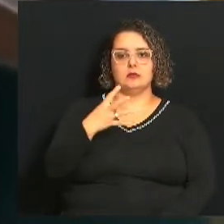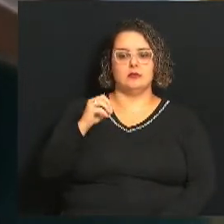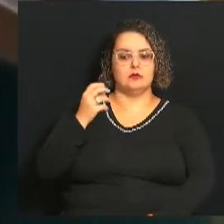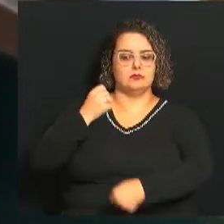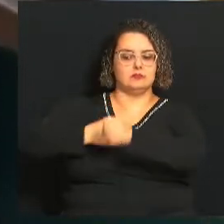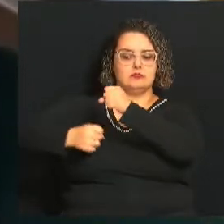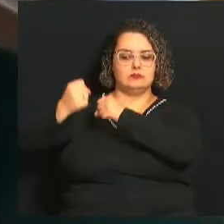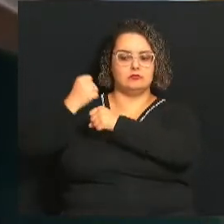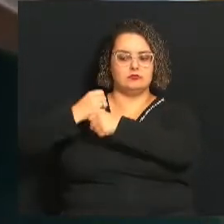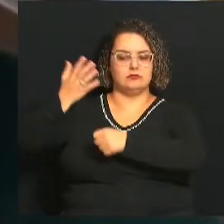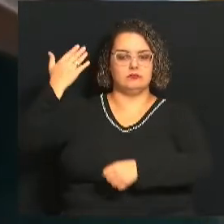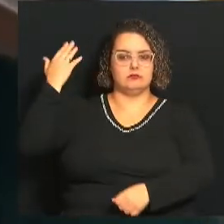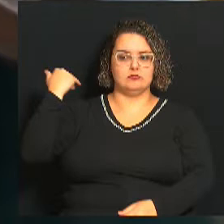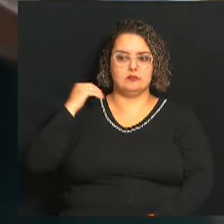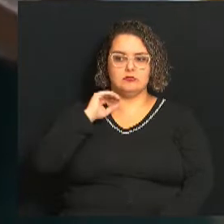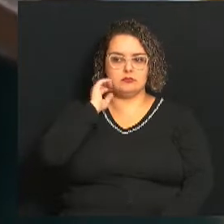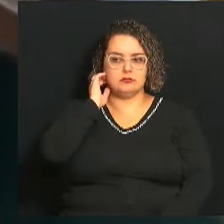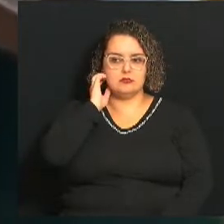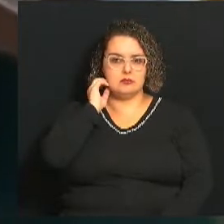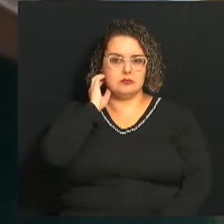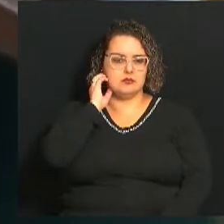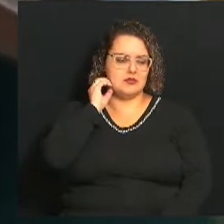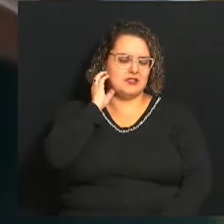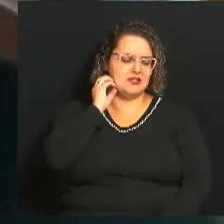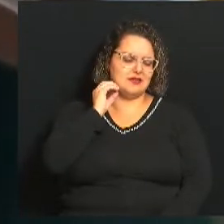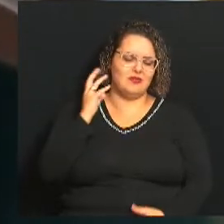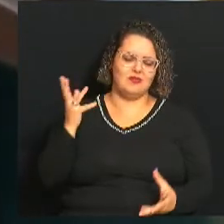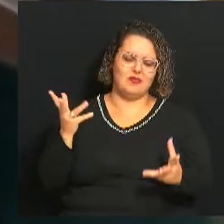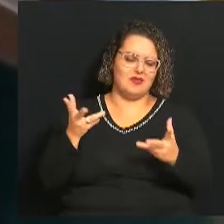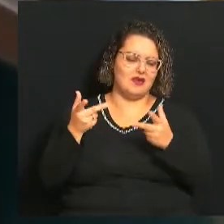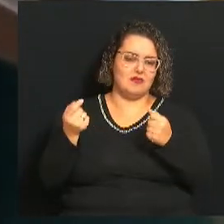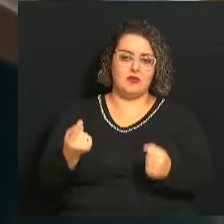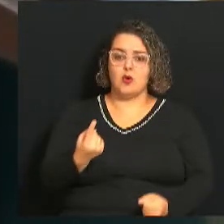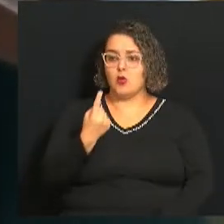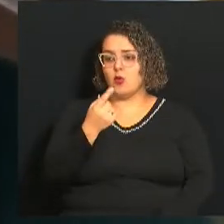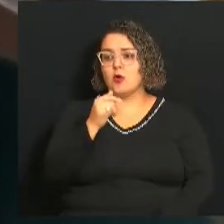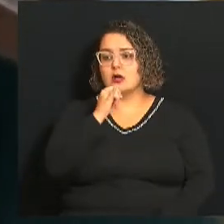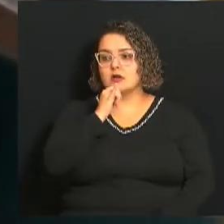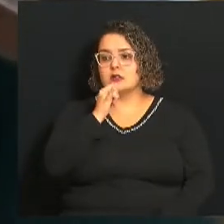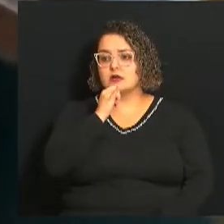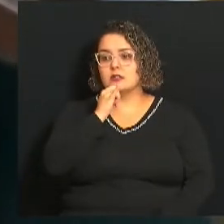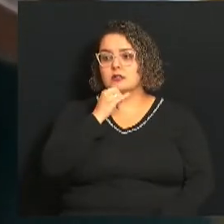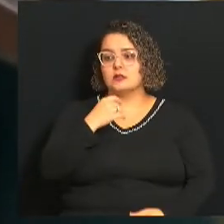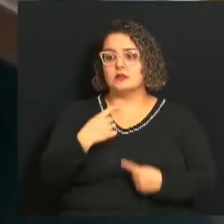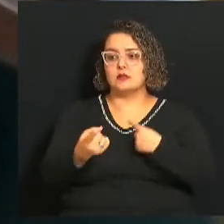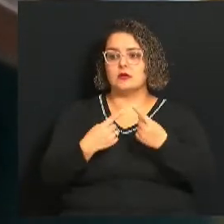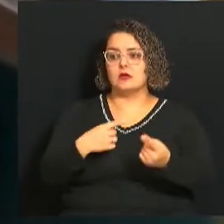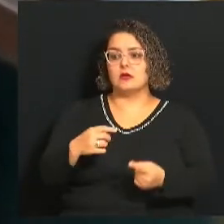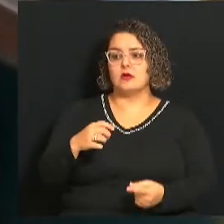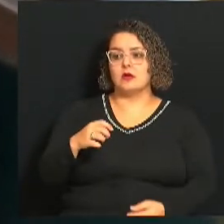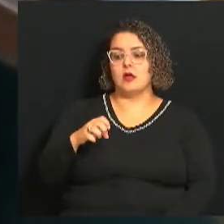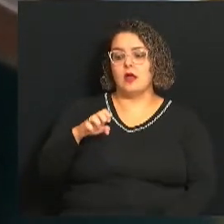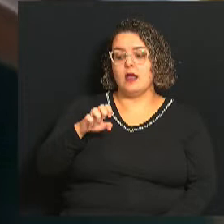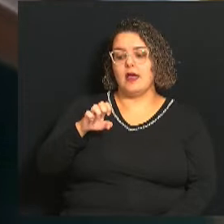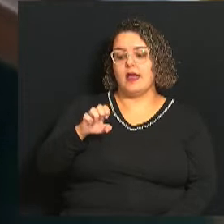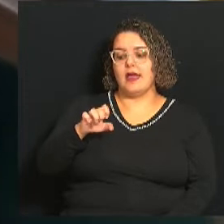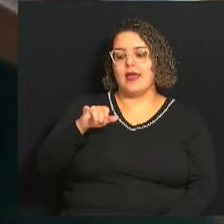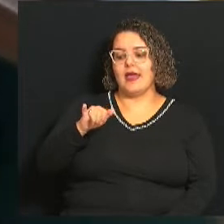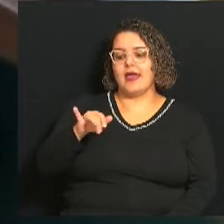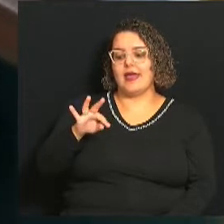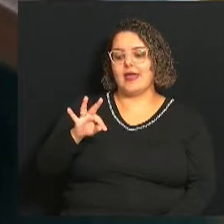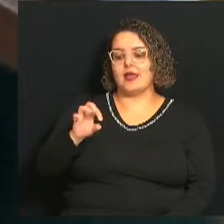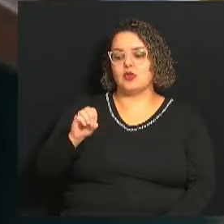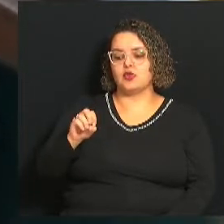anos, que são exuberantes, né? Eu vou dar um exemplo. Avenida Heitor Penteado, nós temos ali